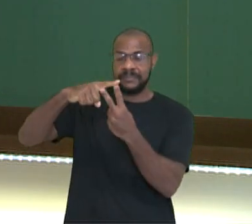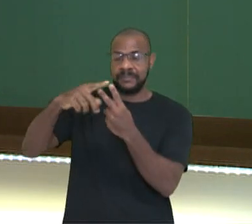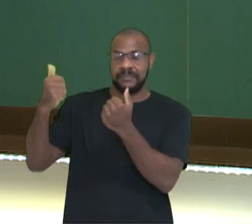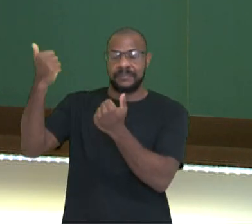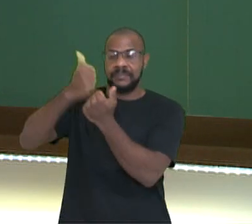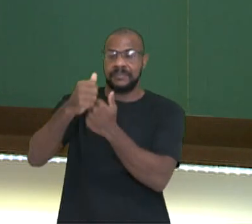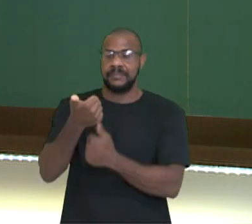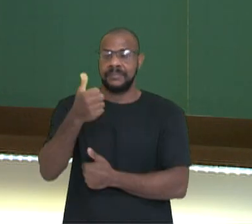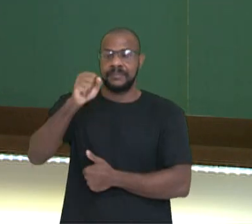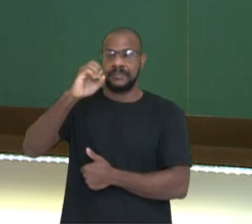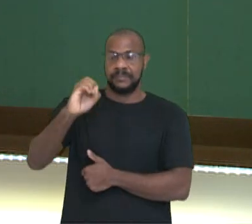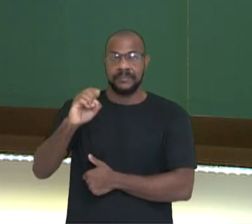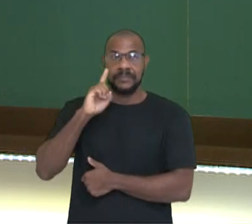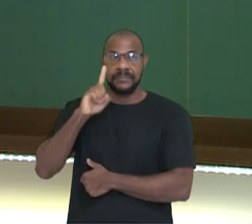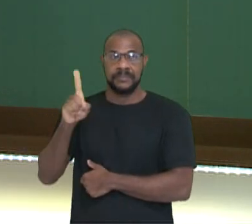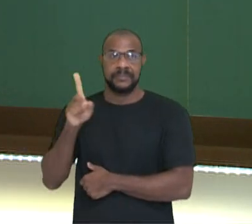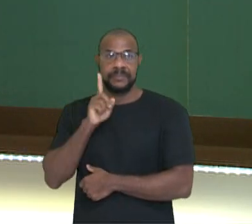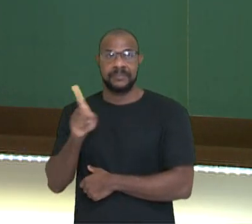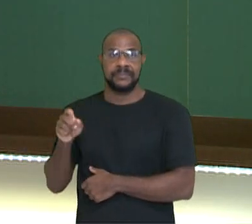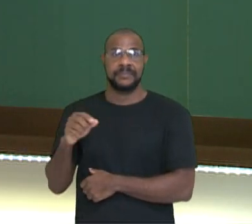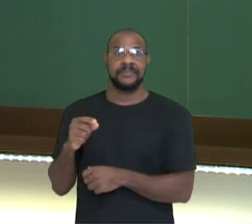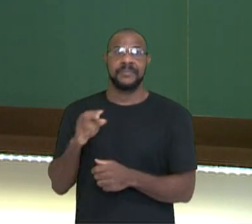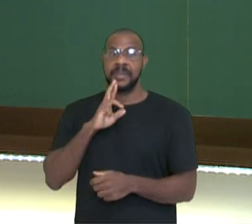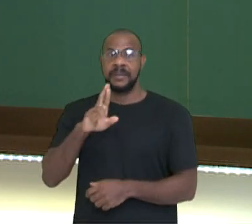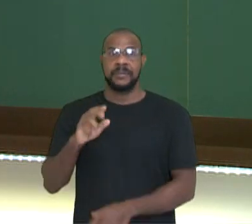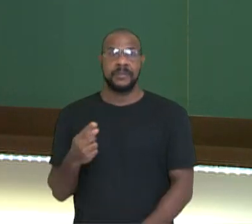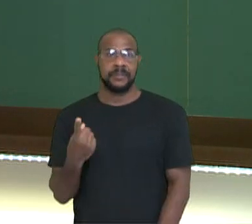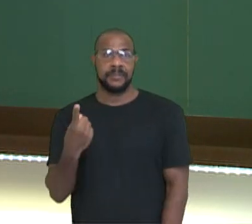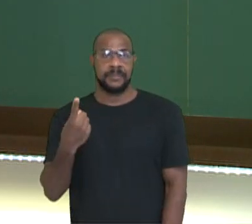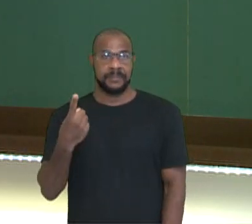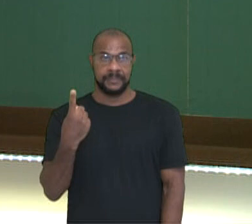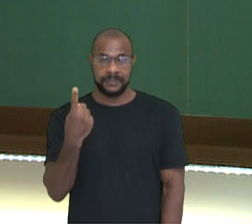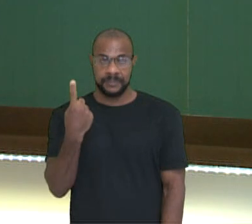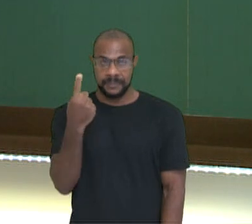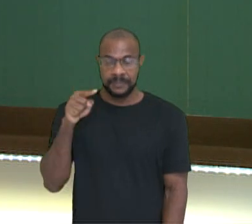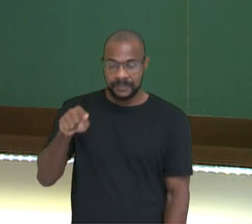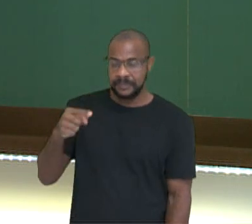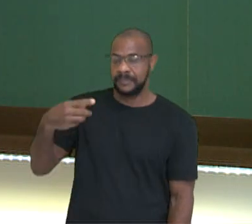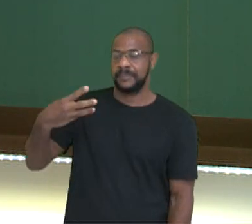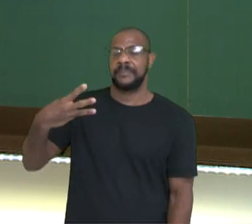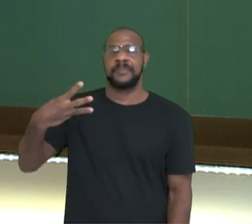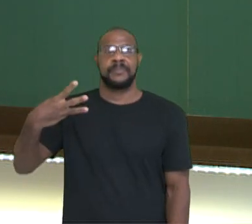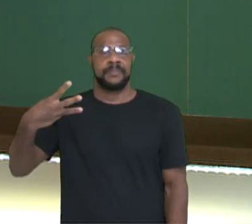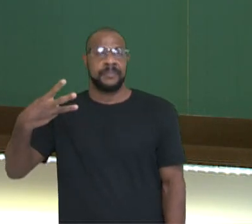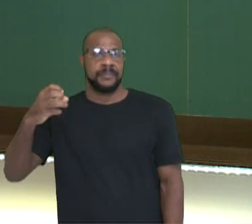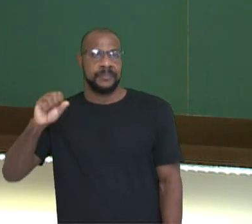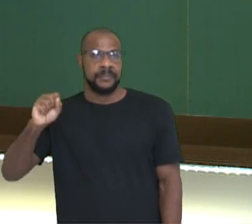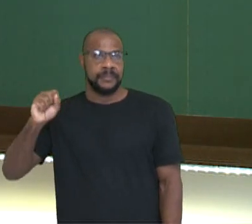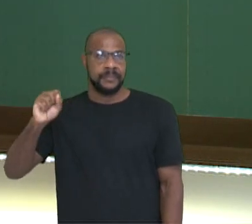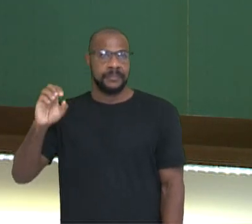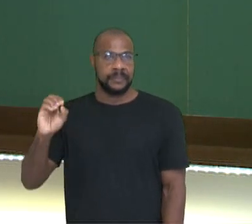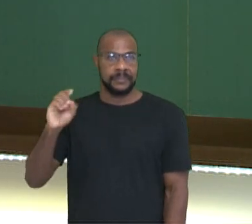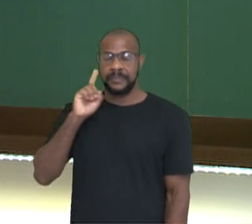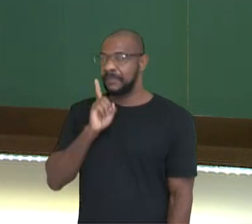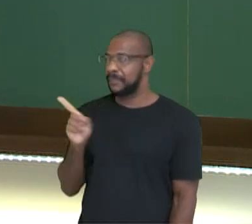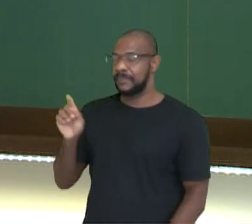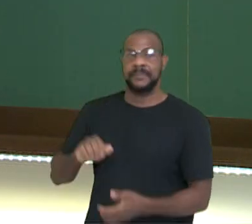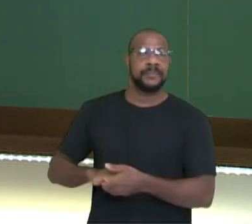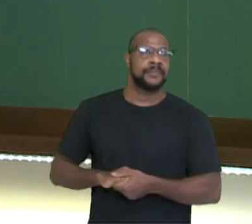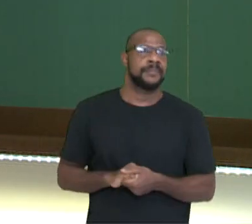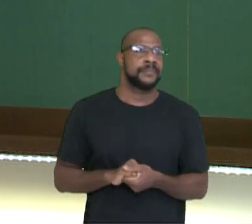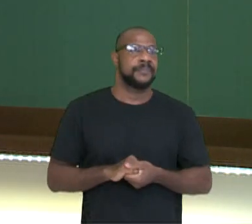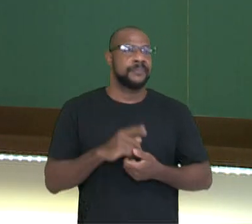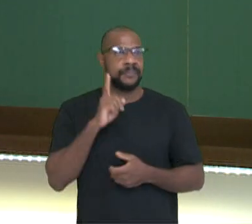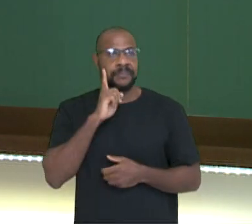é uma alternativa verdadeira. Lá na letra B, está afirmando que ele está no quarto quadrante e que ele